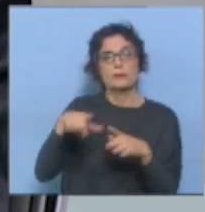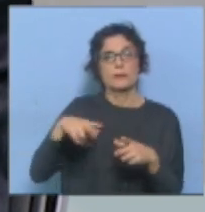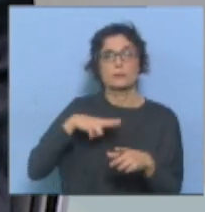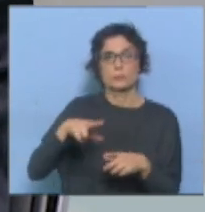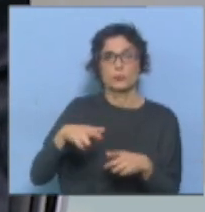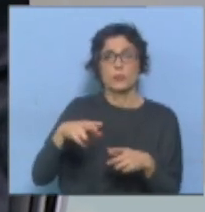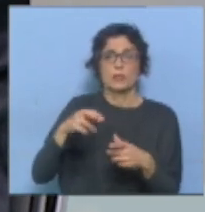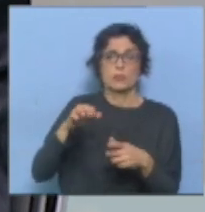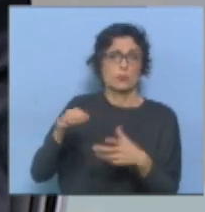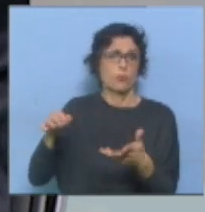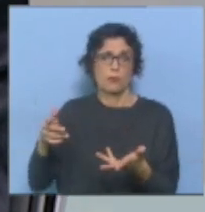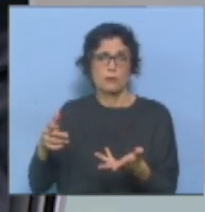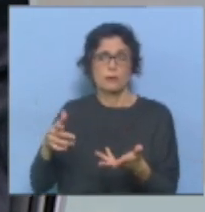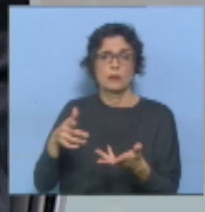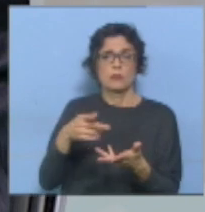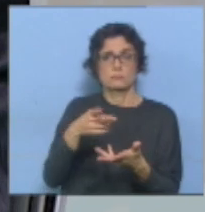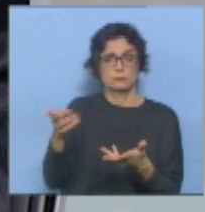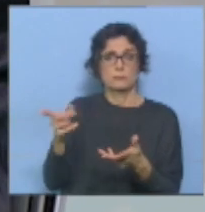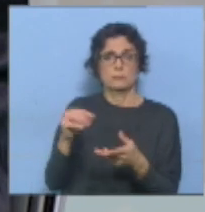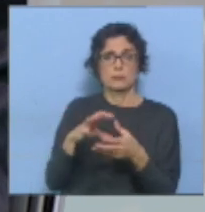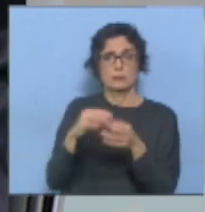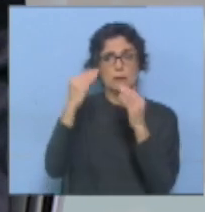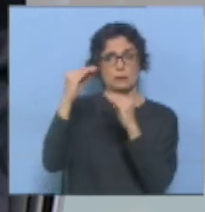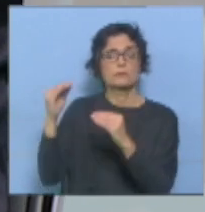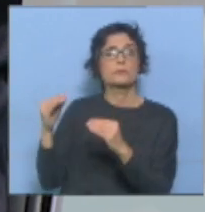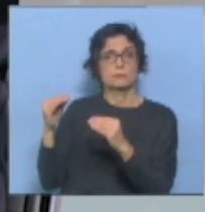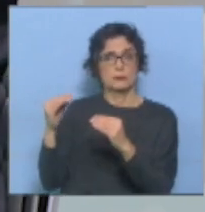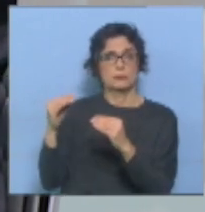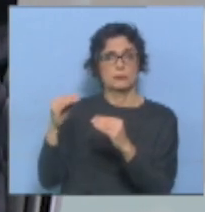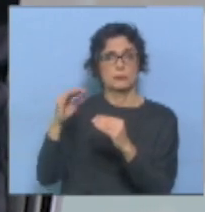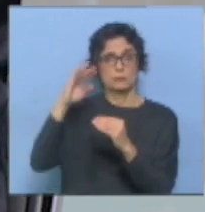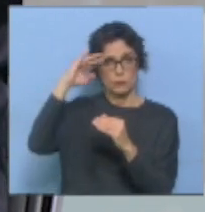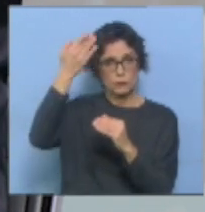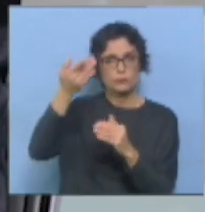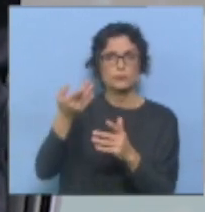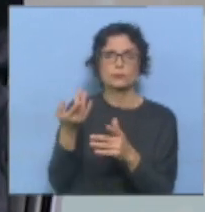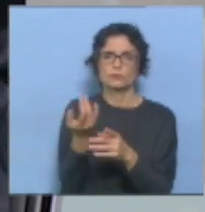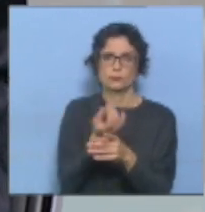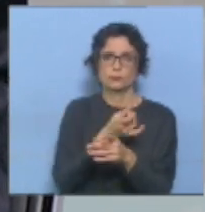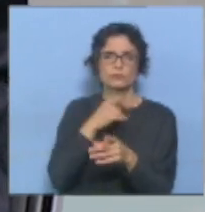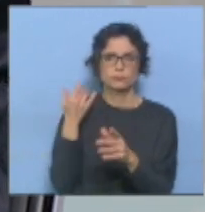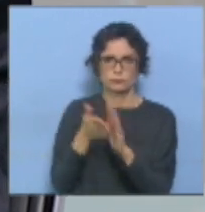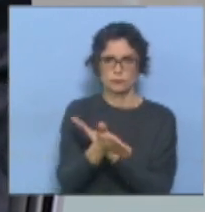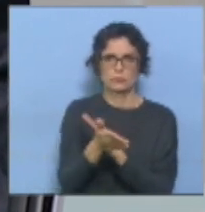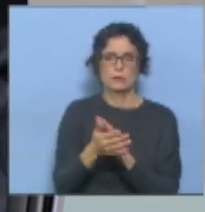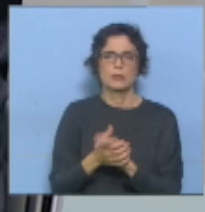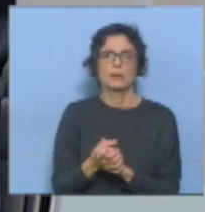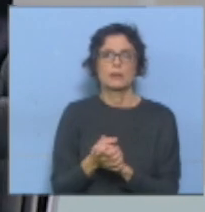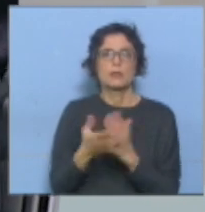que diz respeito à formação para poder servir a Igreja como padres. De resto,